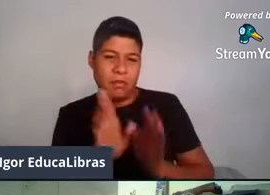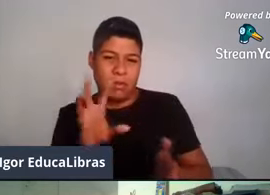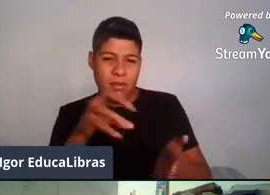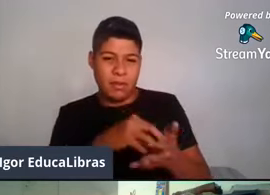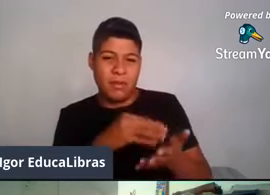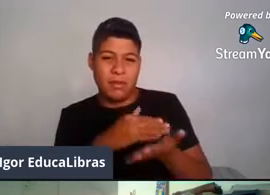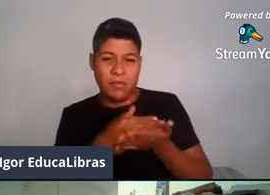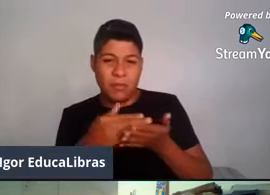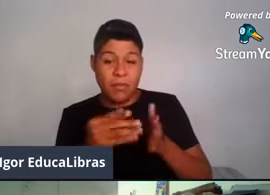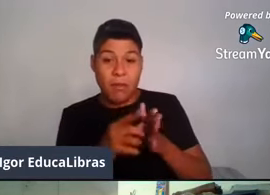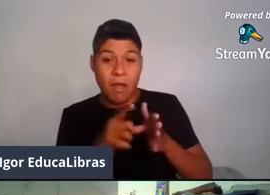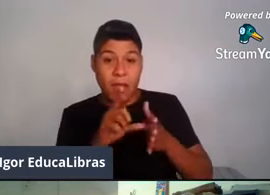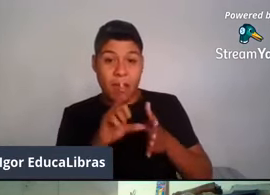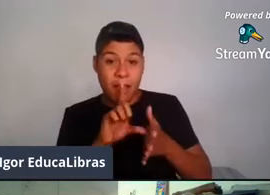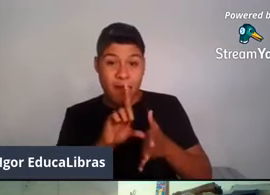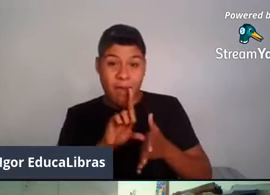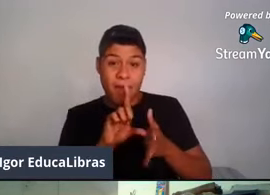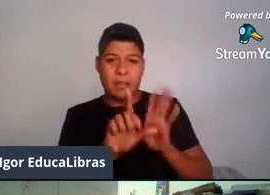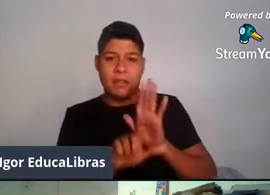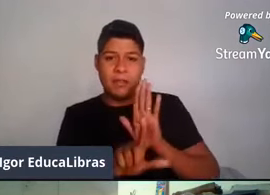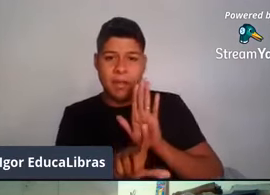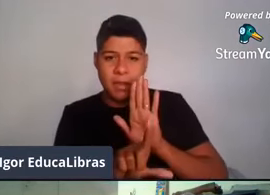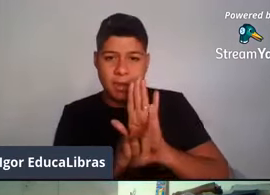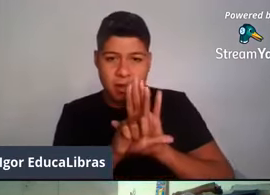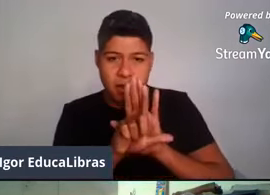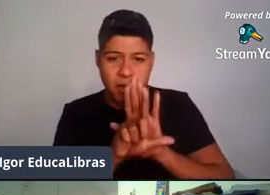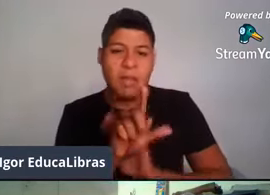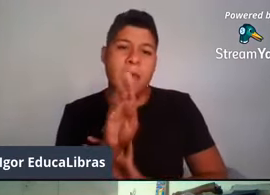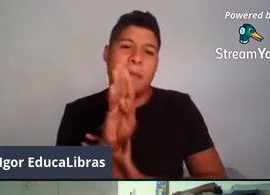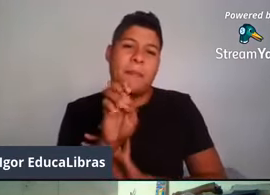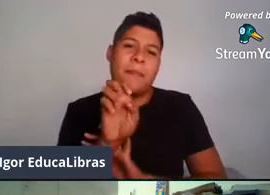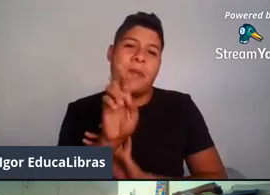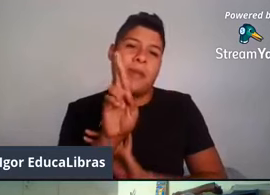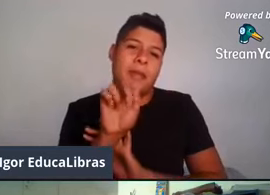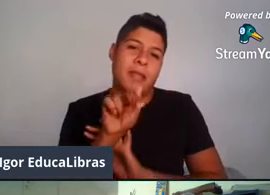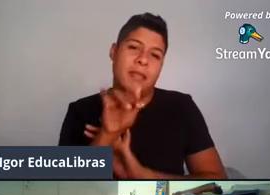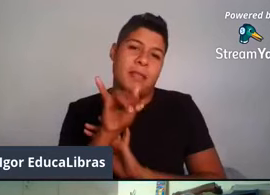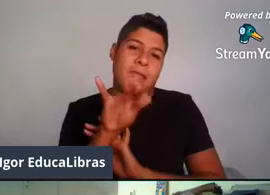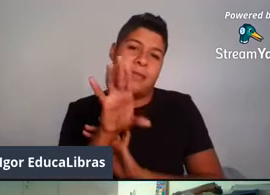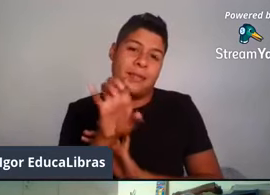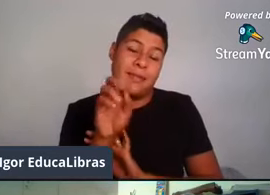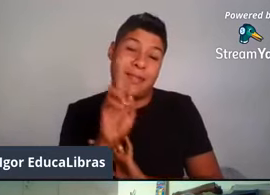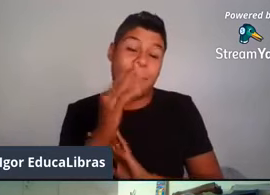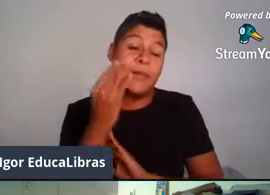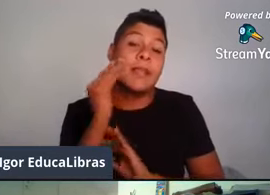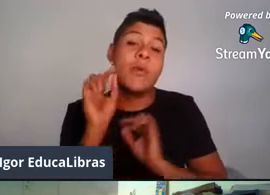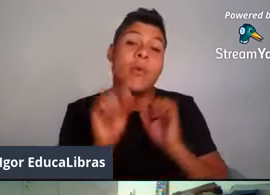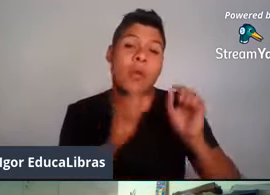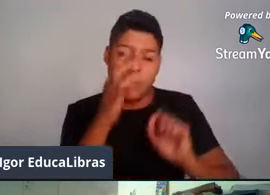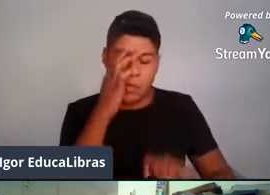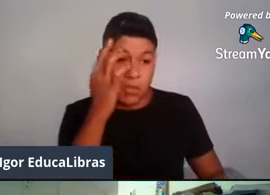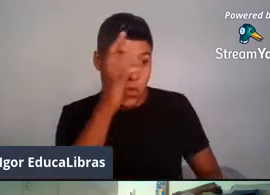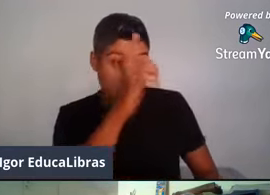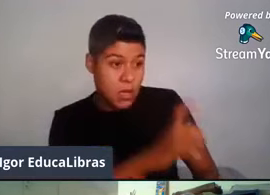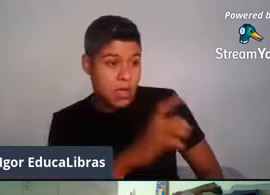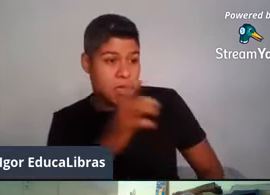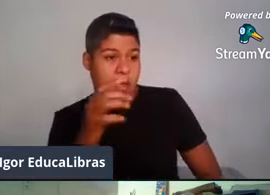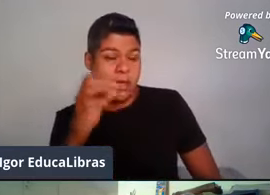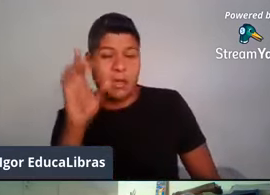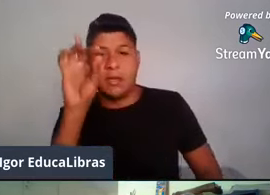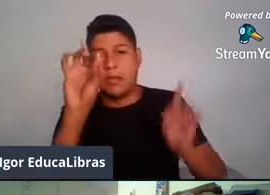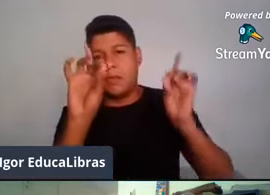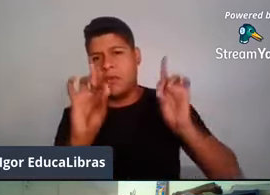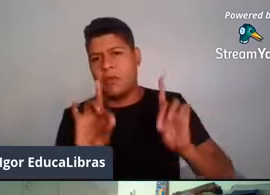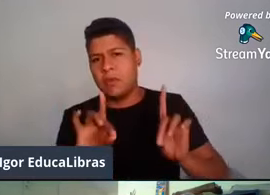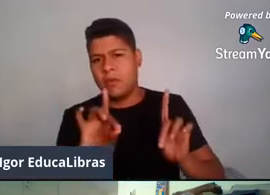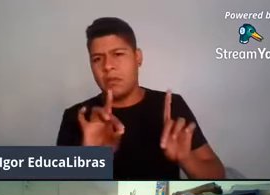antes da lei Berenice Piana, a gente ainda discutia, nós sempre entendemos que era a pessoa com deficiência, mas tinham pessoas que entendiam que ele